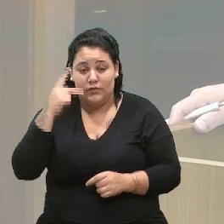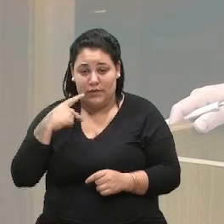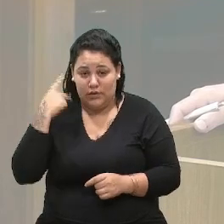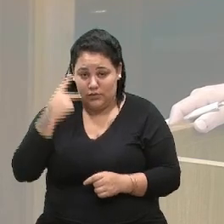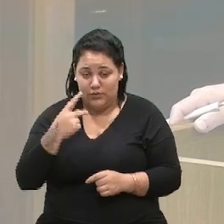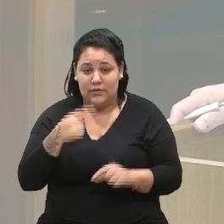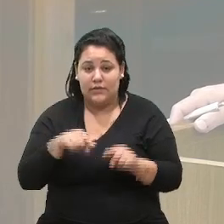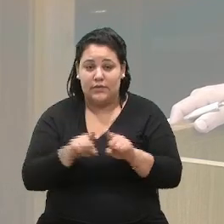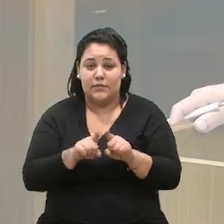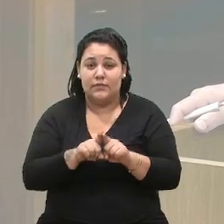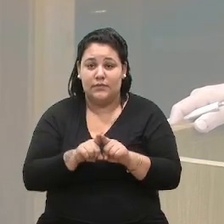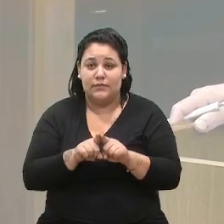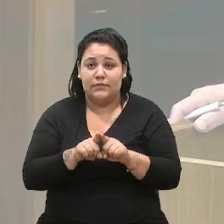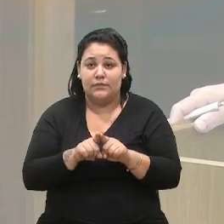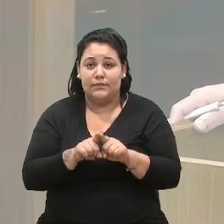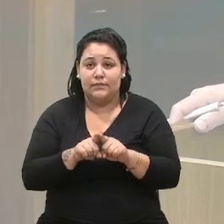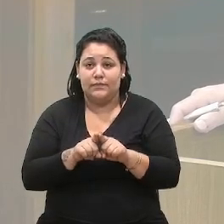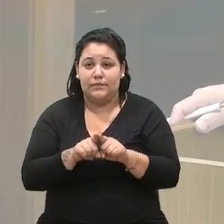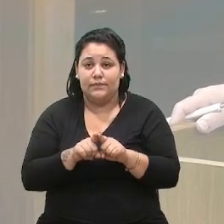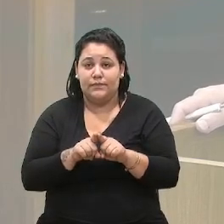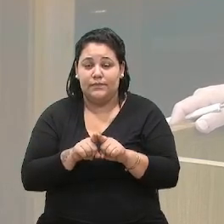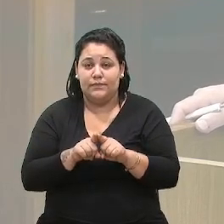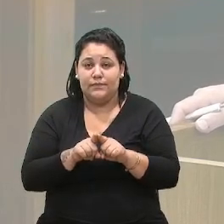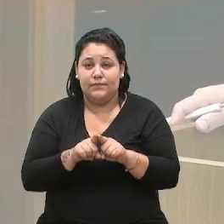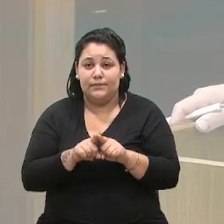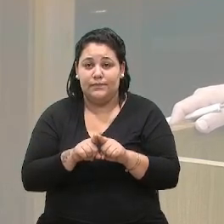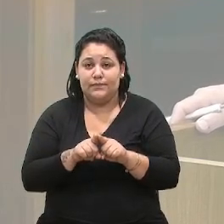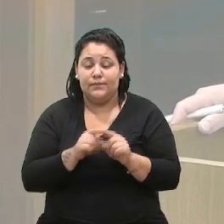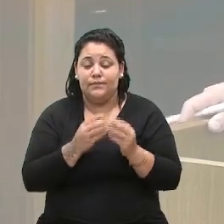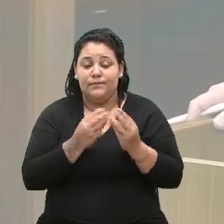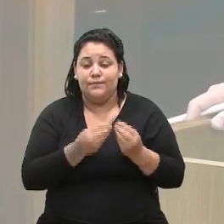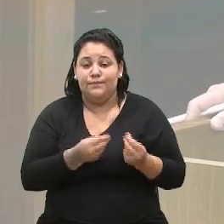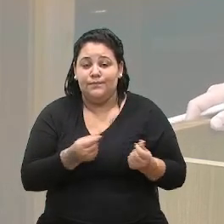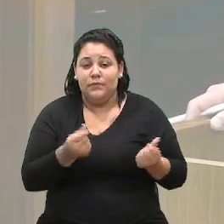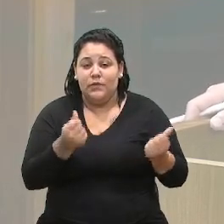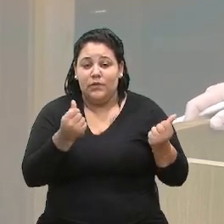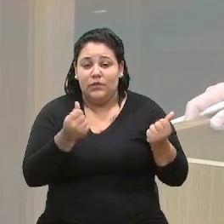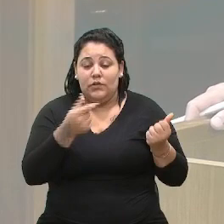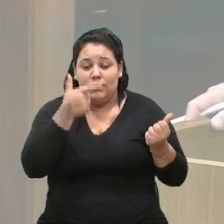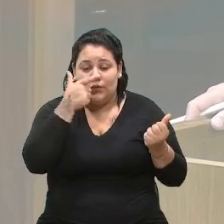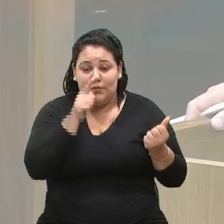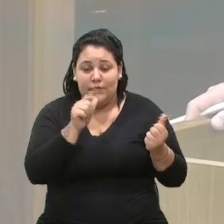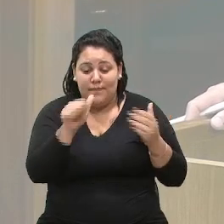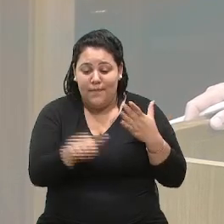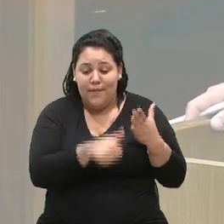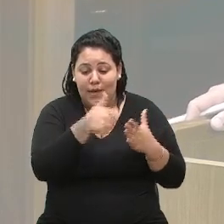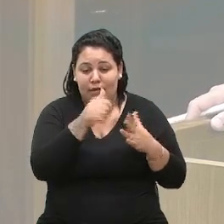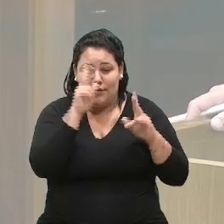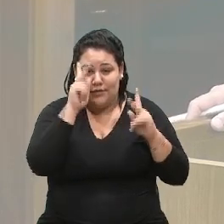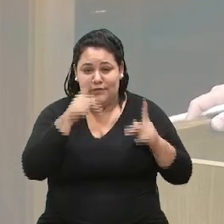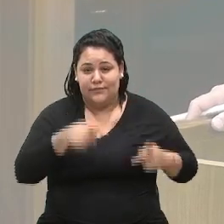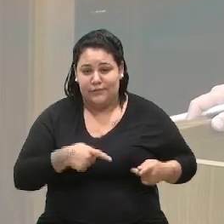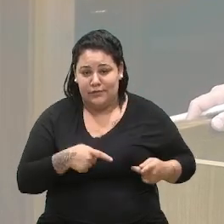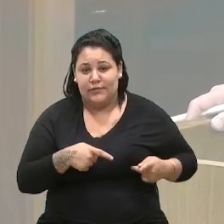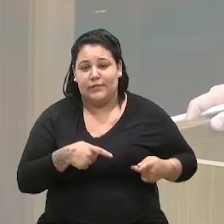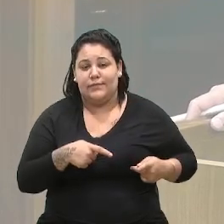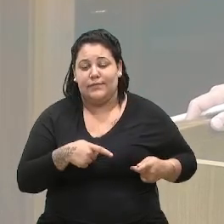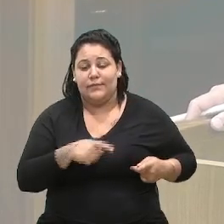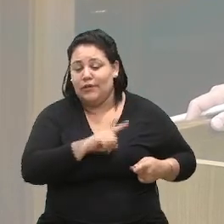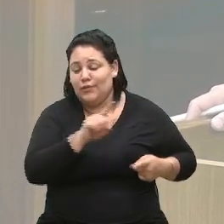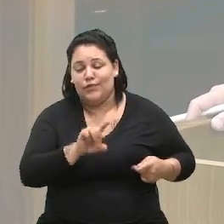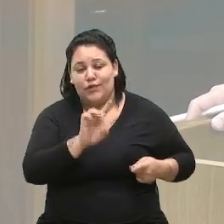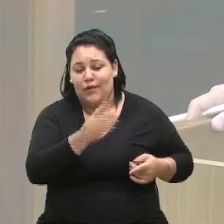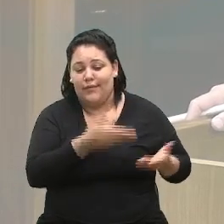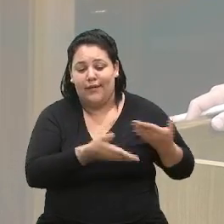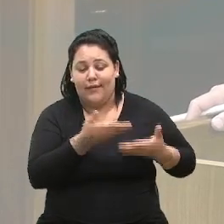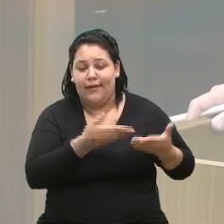vereadores, é com a sensibilidade de humanizar a cidade. De não apenas de tratar de um